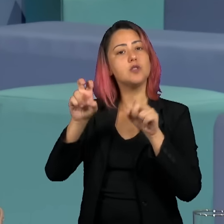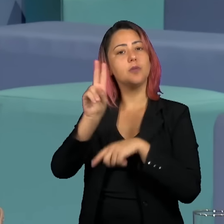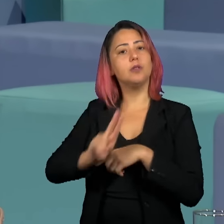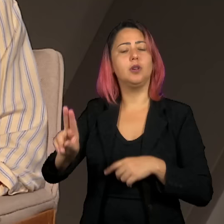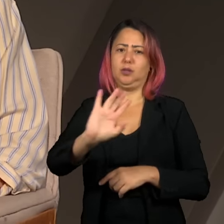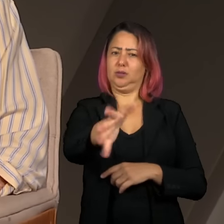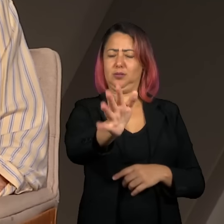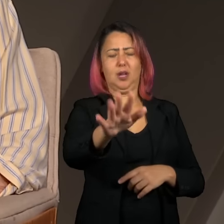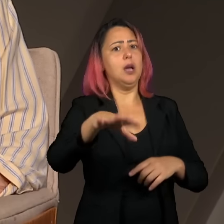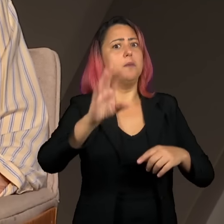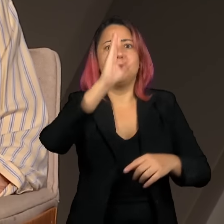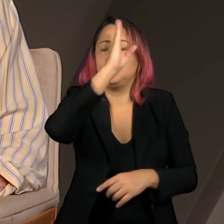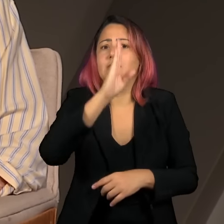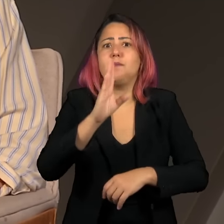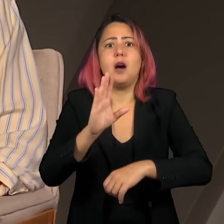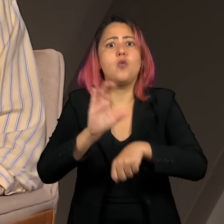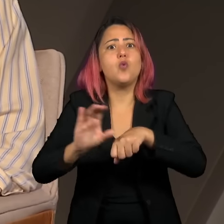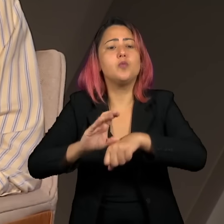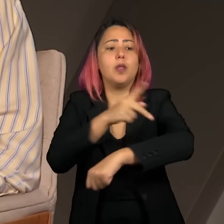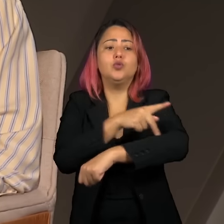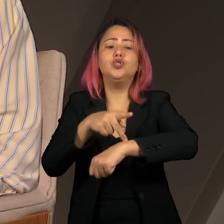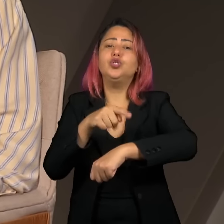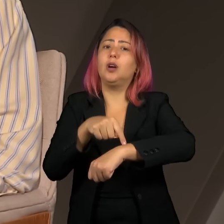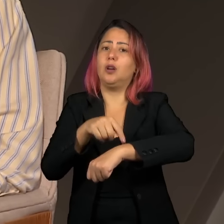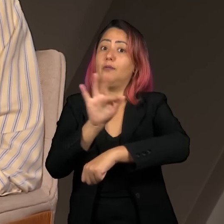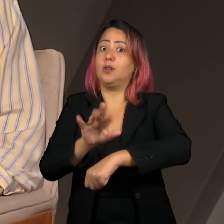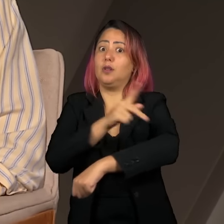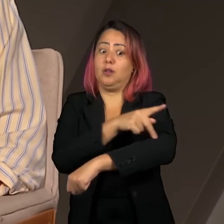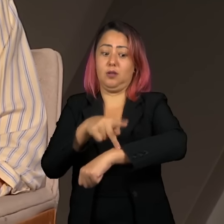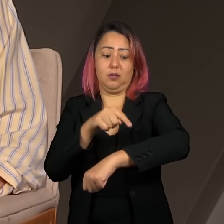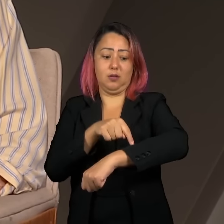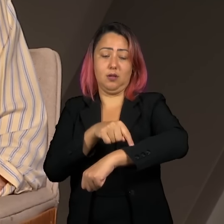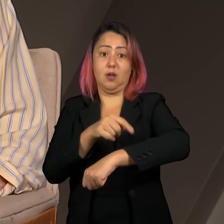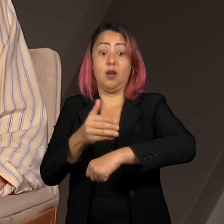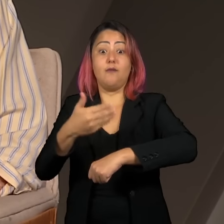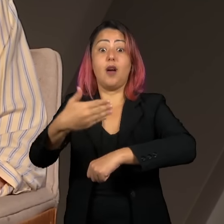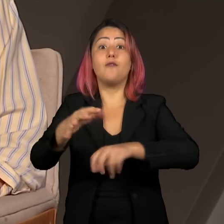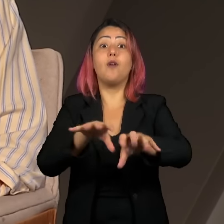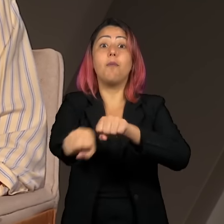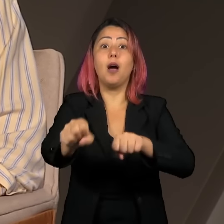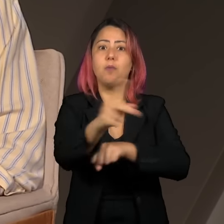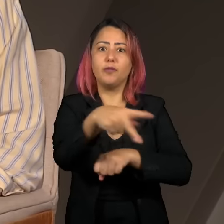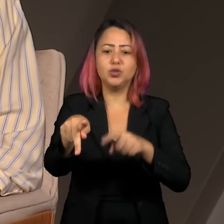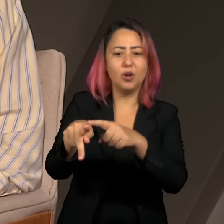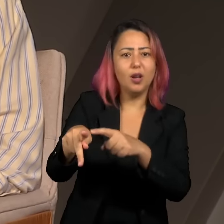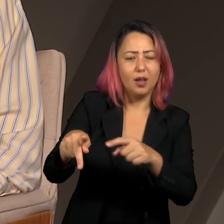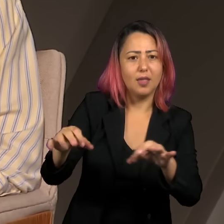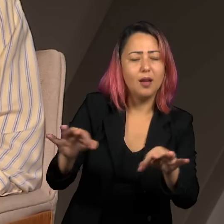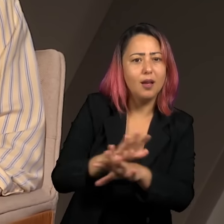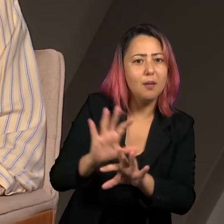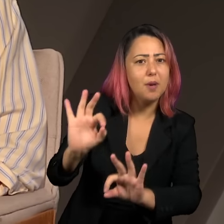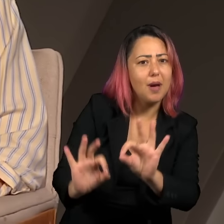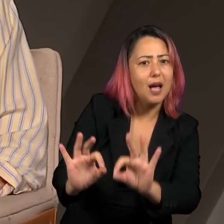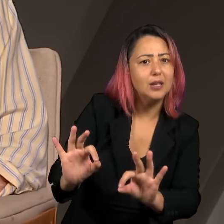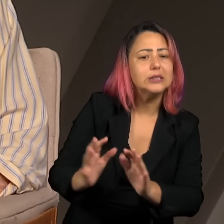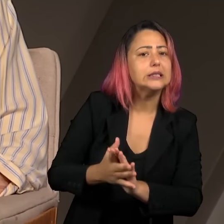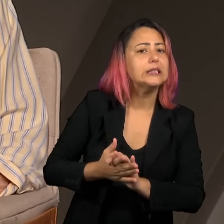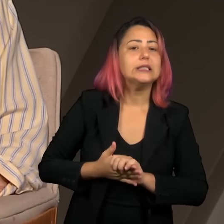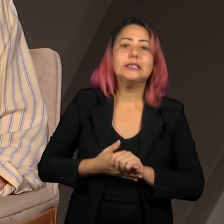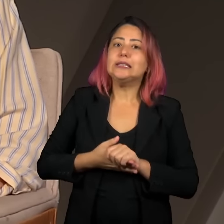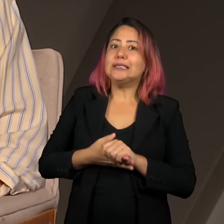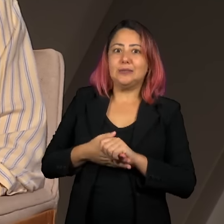discursos de pedagogia né E nós estamos formando professores obsoletos uhum nós estamos formando